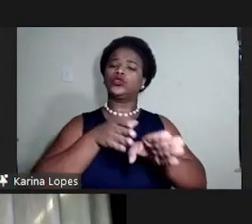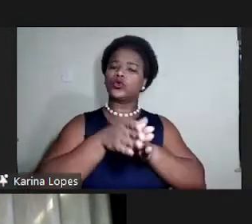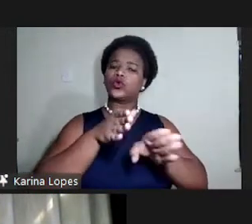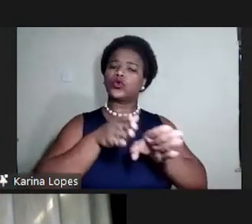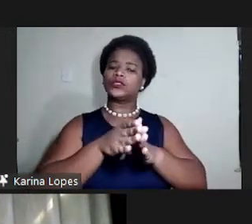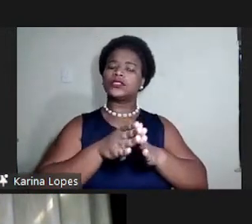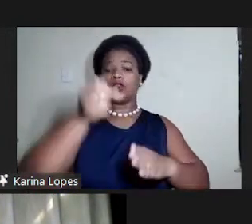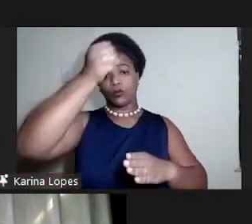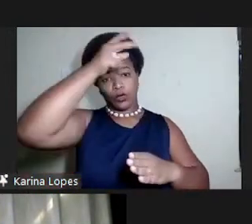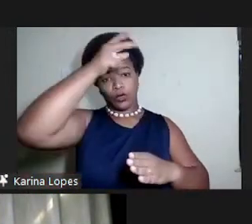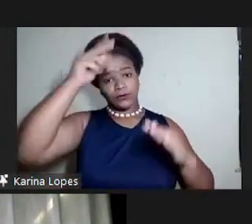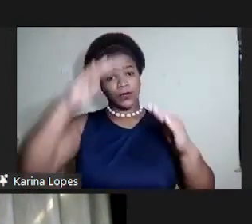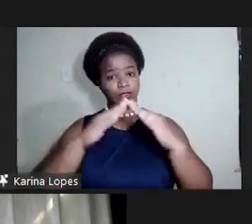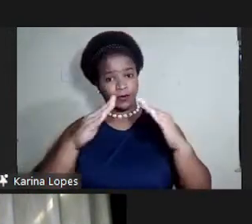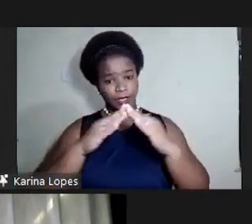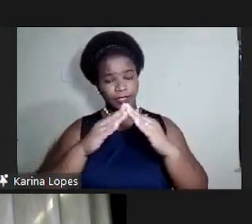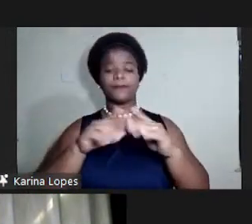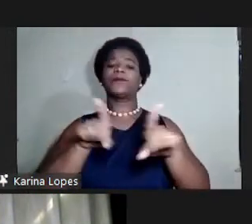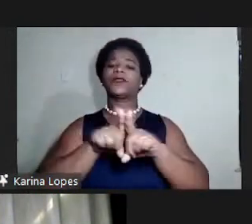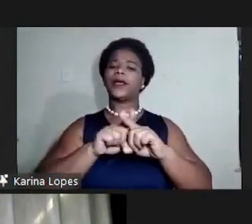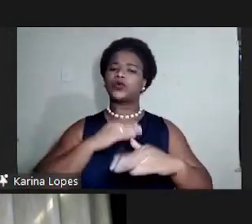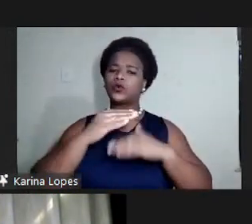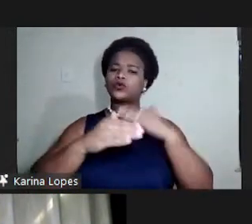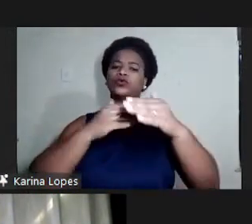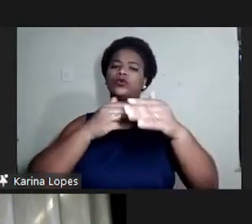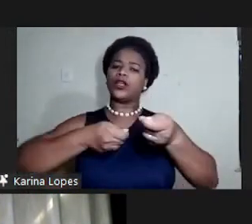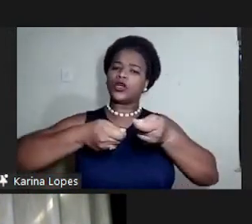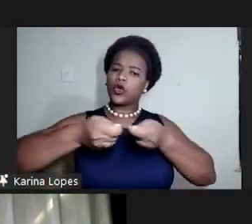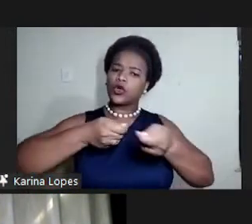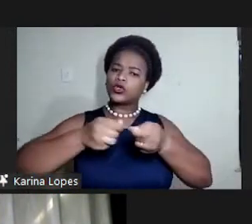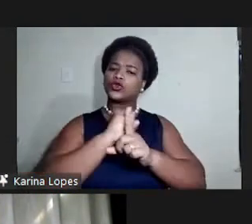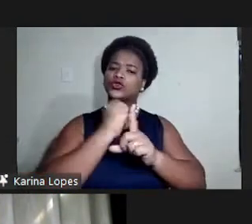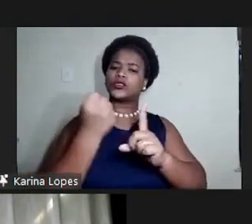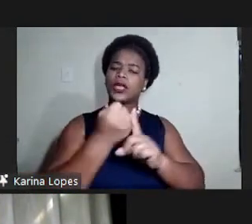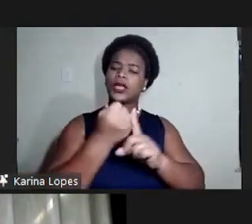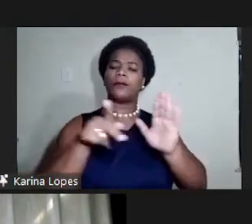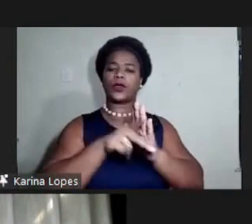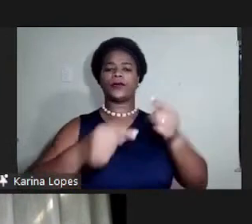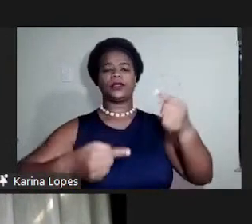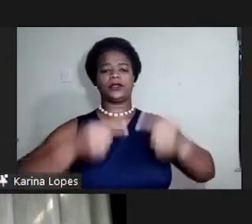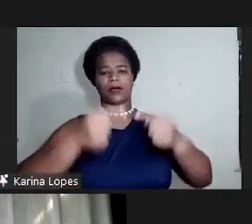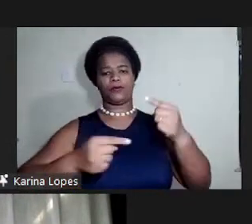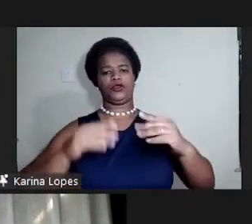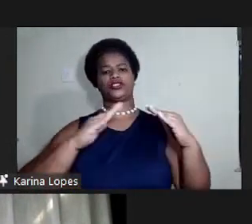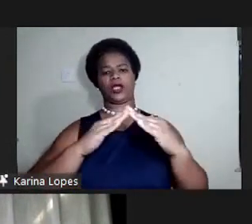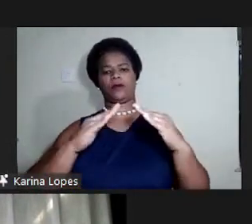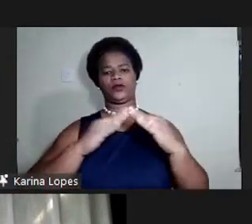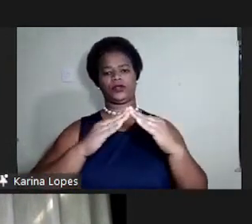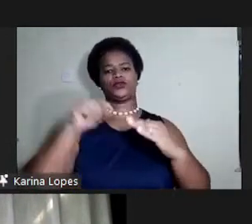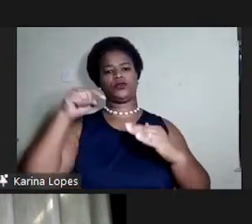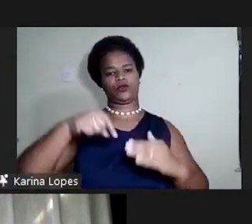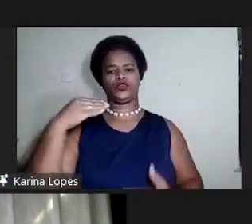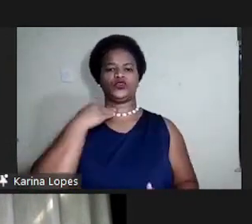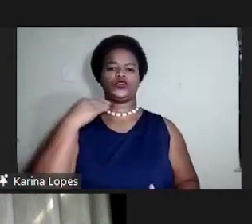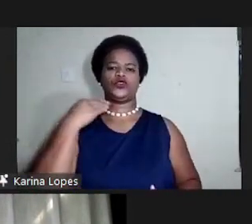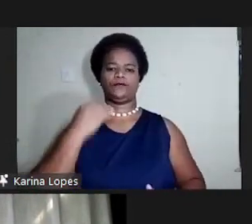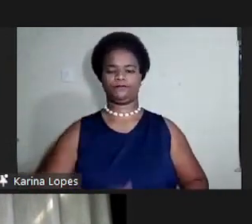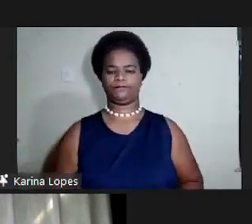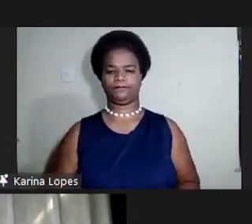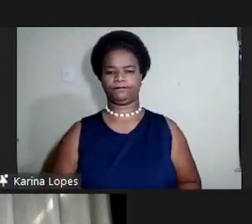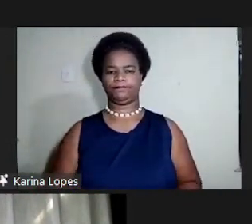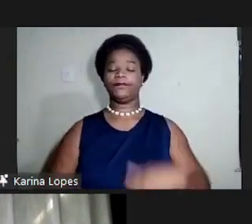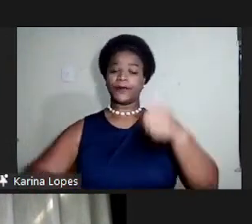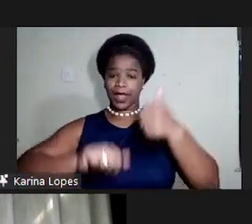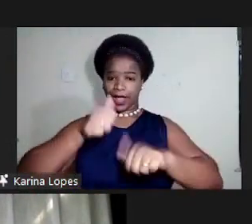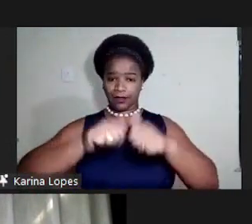no desenvolvimento e controle social da política habitacional de Juiz de Fora, avaliação qualitativa